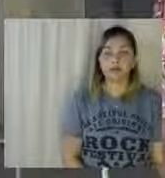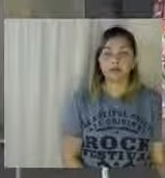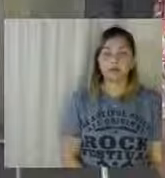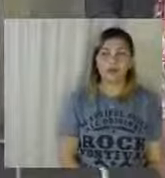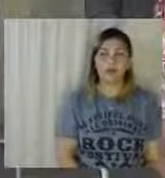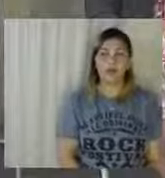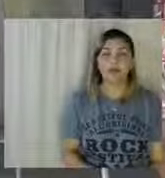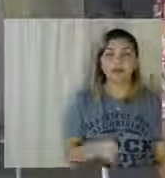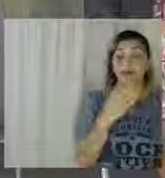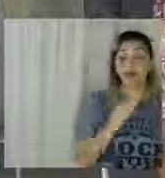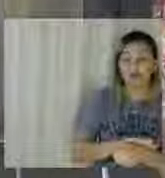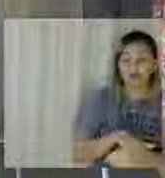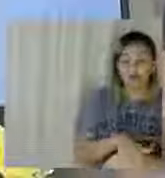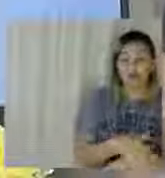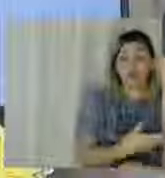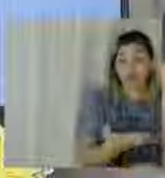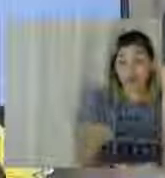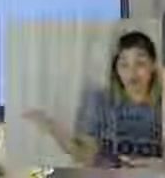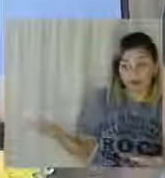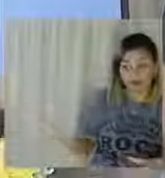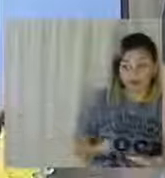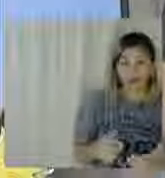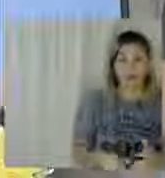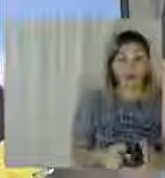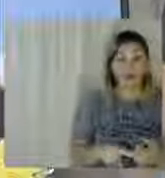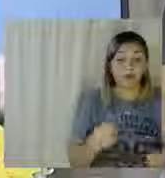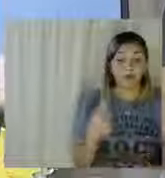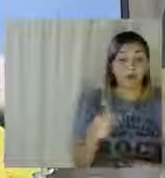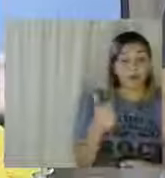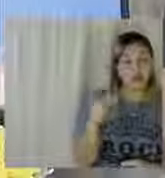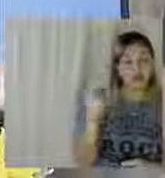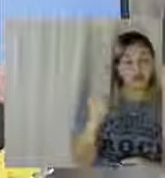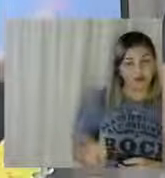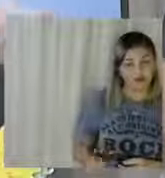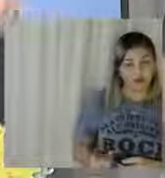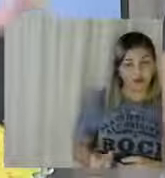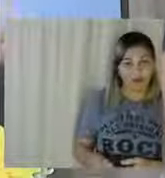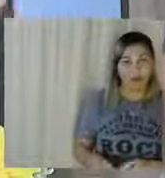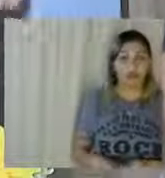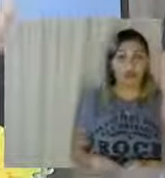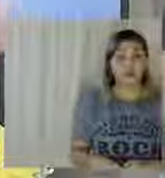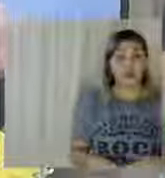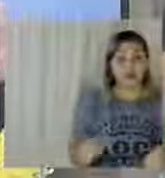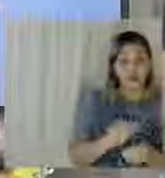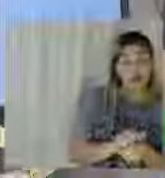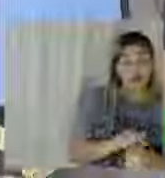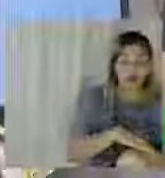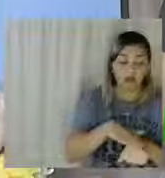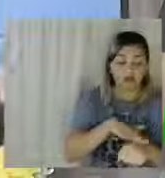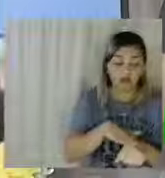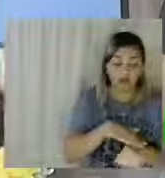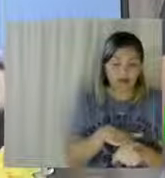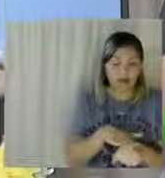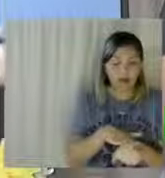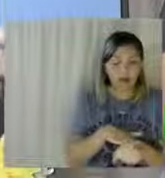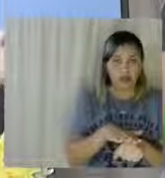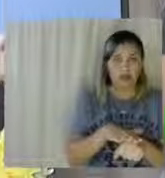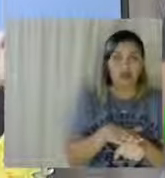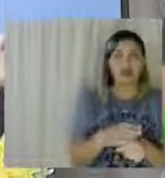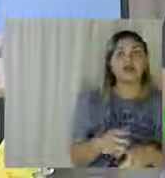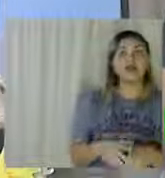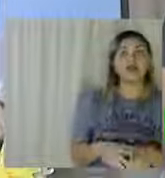Boa noite. Aqui estamos nós, mais uma vez, pela sua TV Goiamum, para juntos conversarmos mais uma vez com